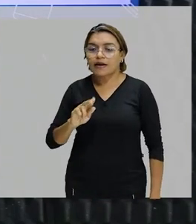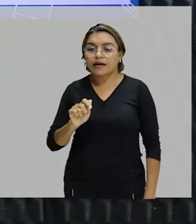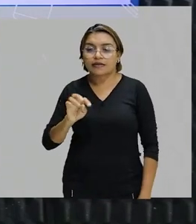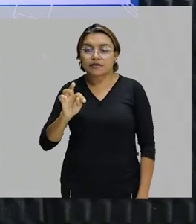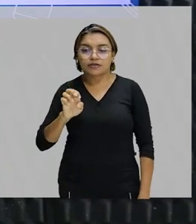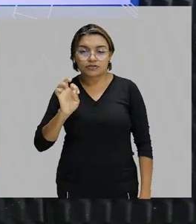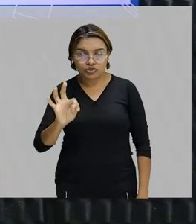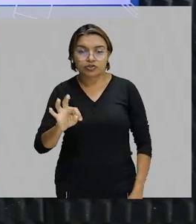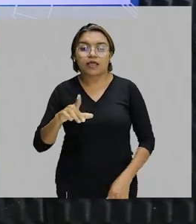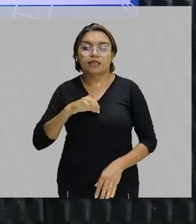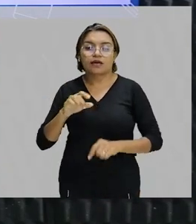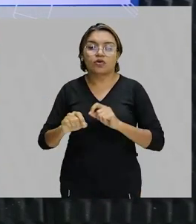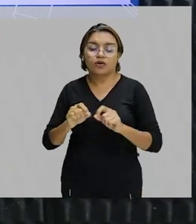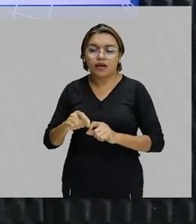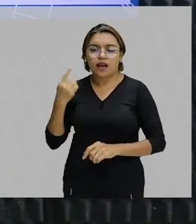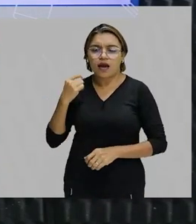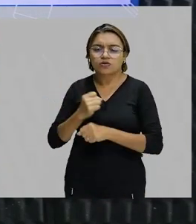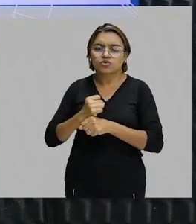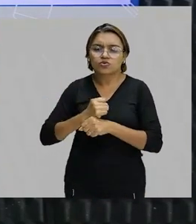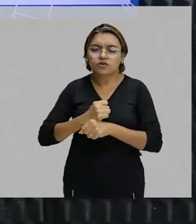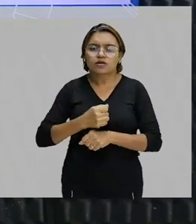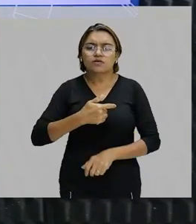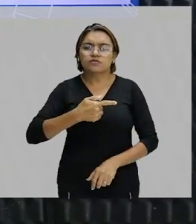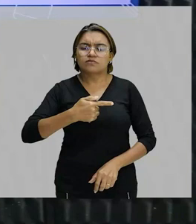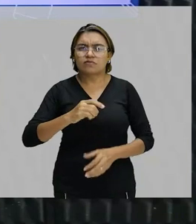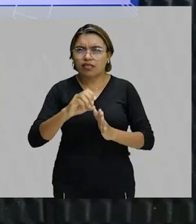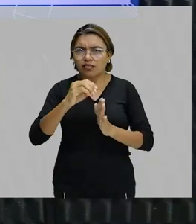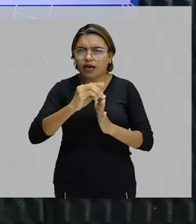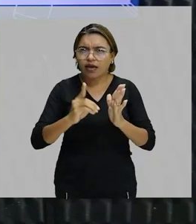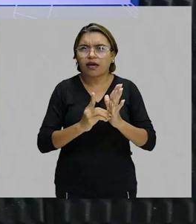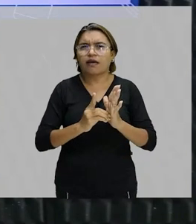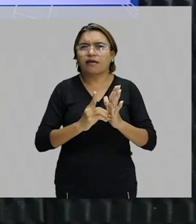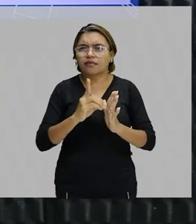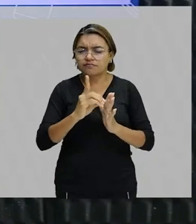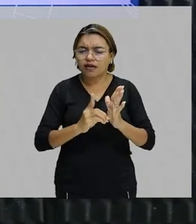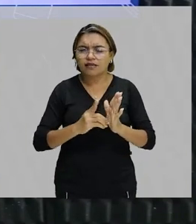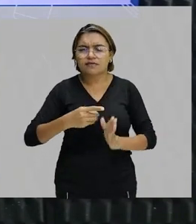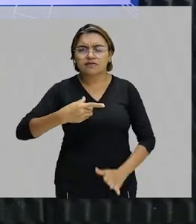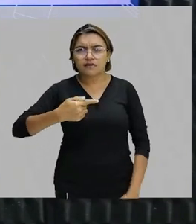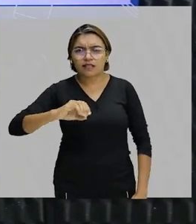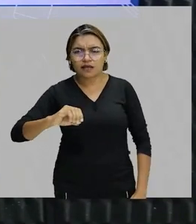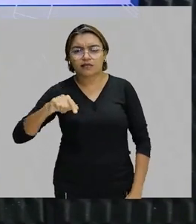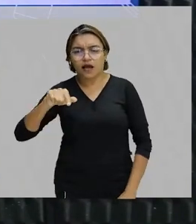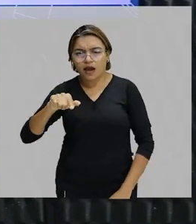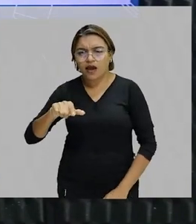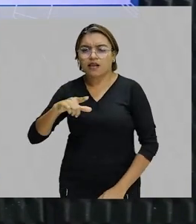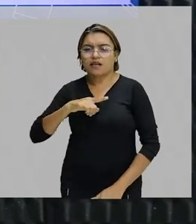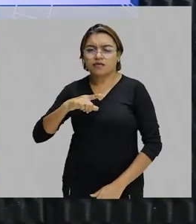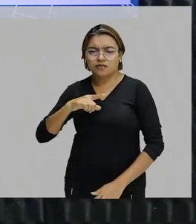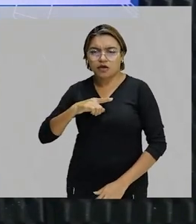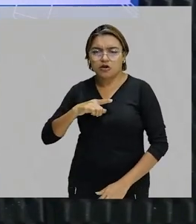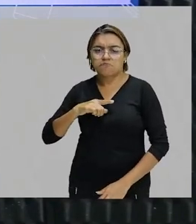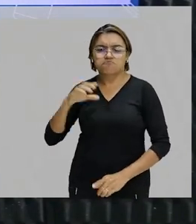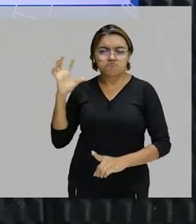volta dos anos 70 implantaram pressupostos ideias neoliberais nos seus mandatos